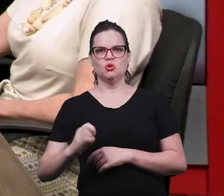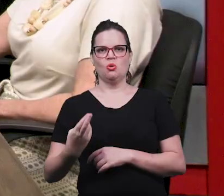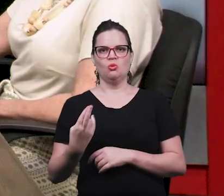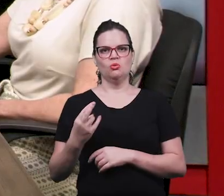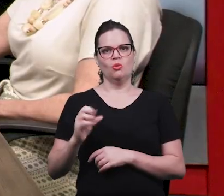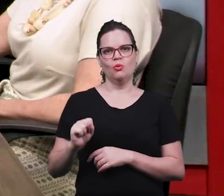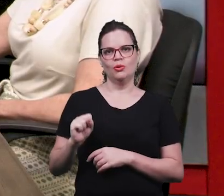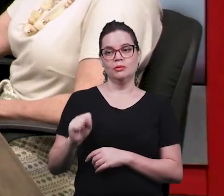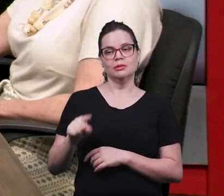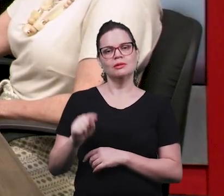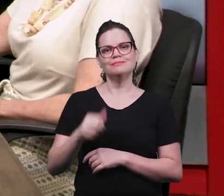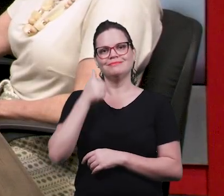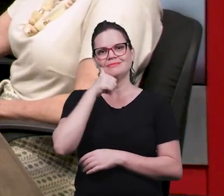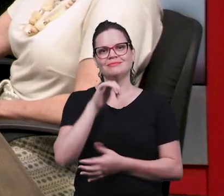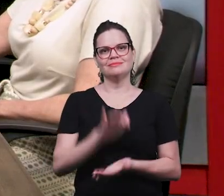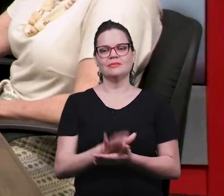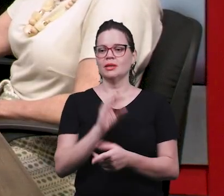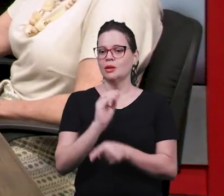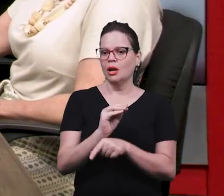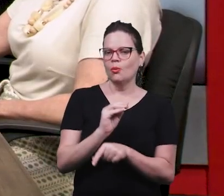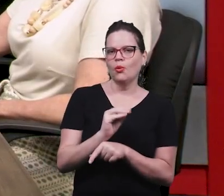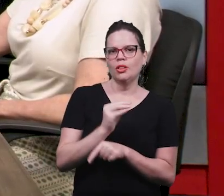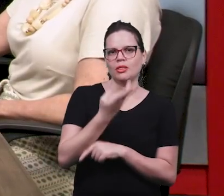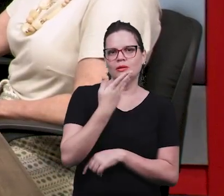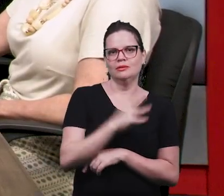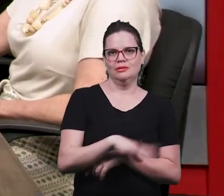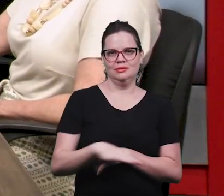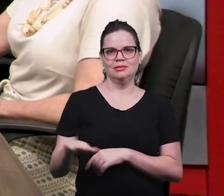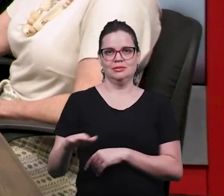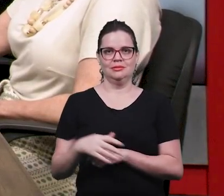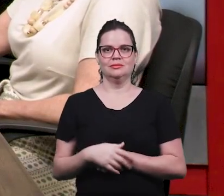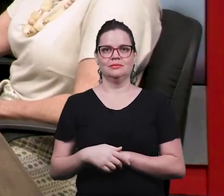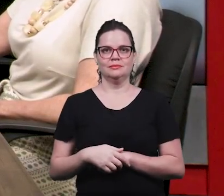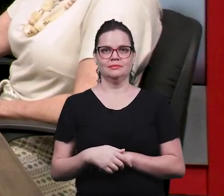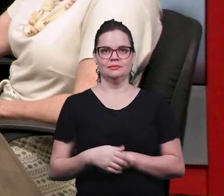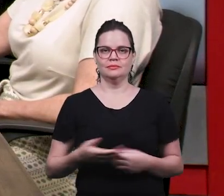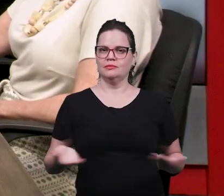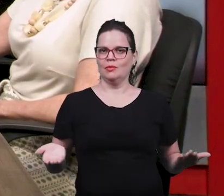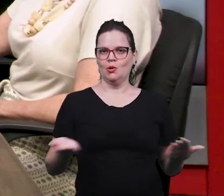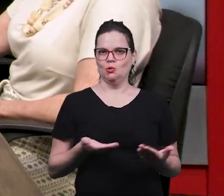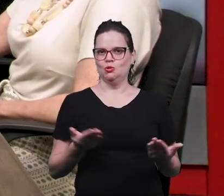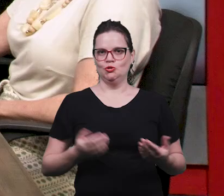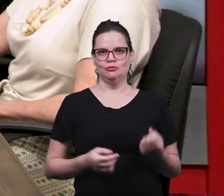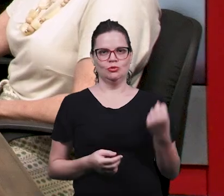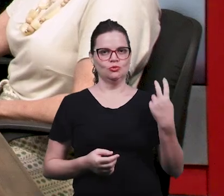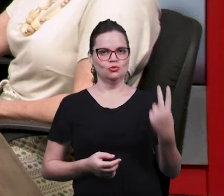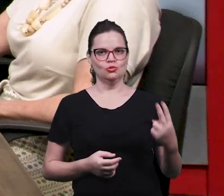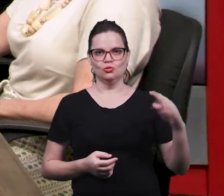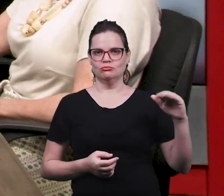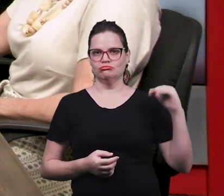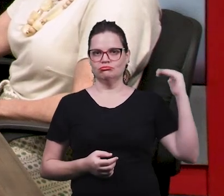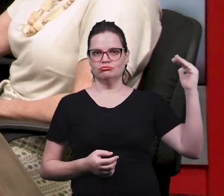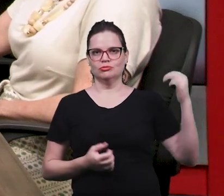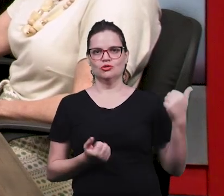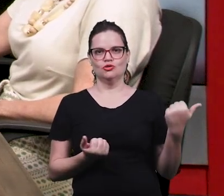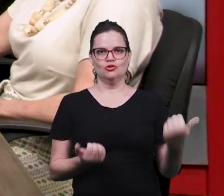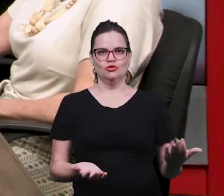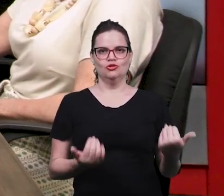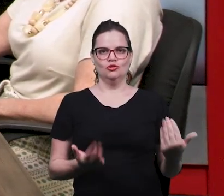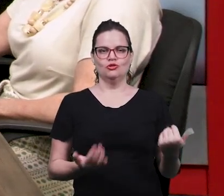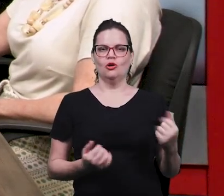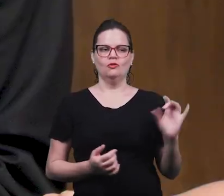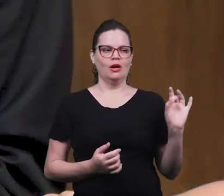8 anos. Então, Deiva cuidou muito dessas crianças. Então, hoje essas são 2 senhoras jovens,